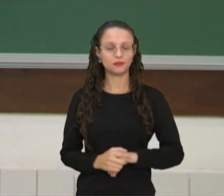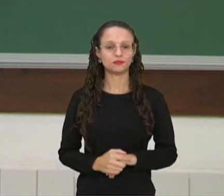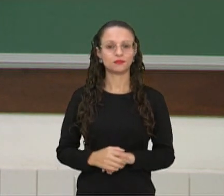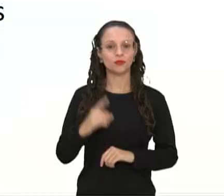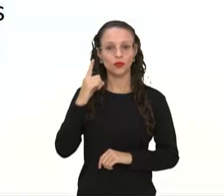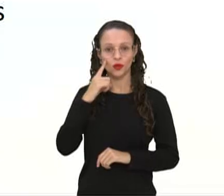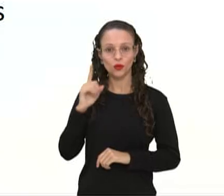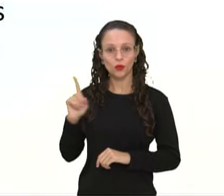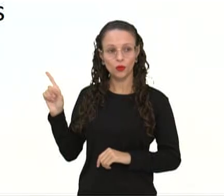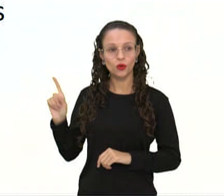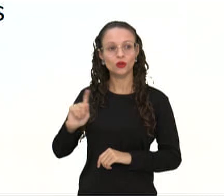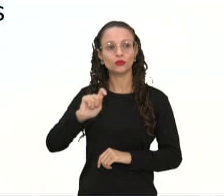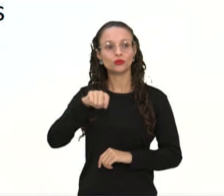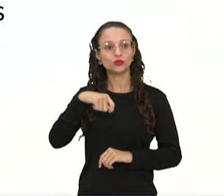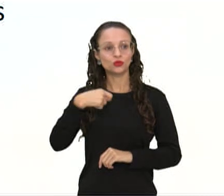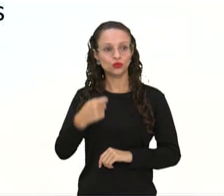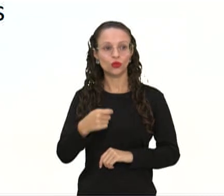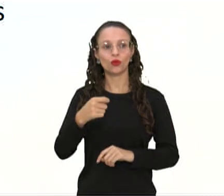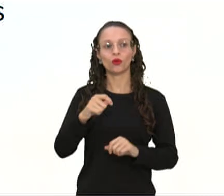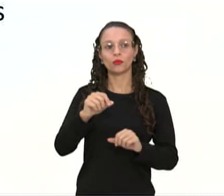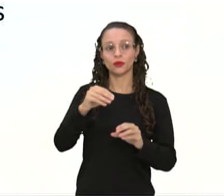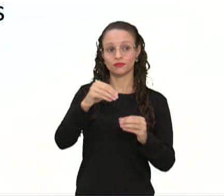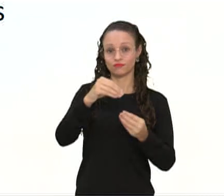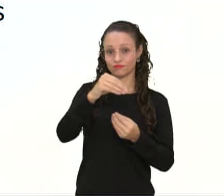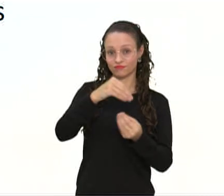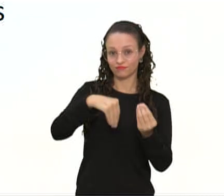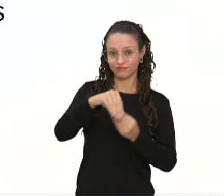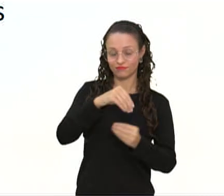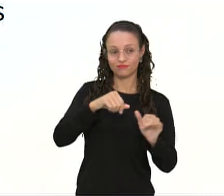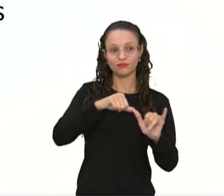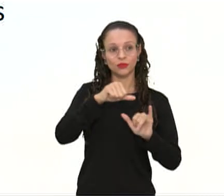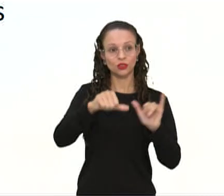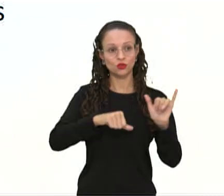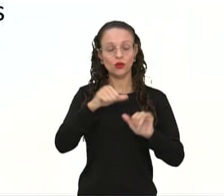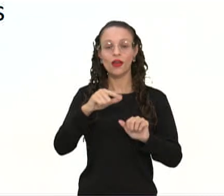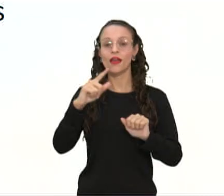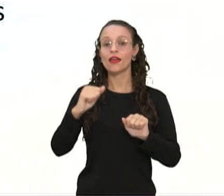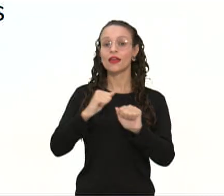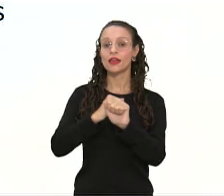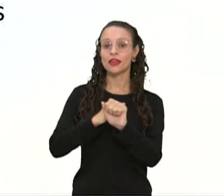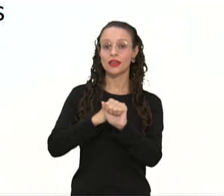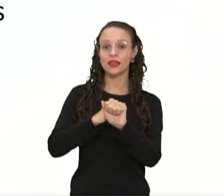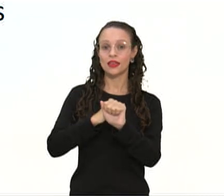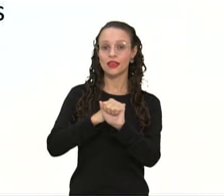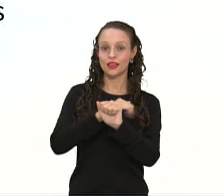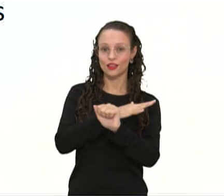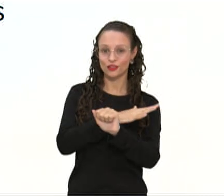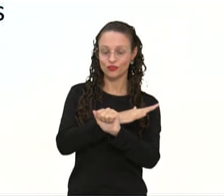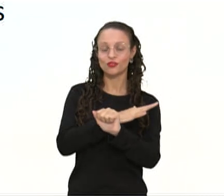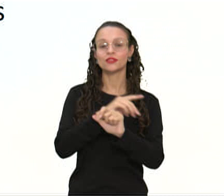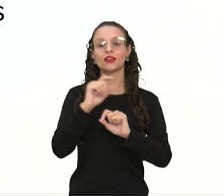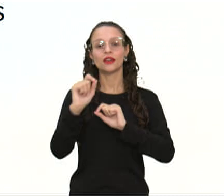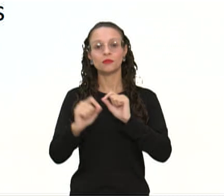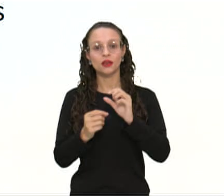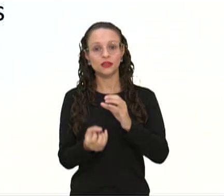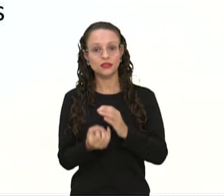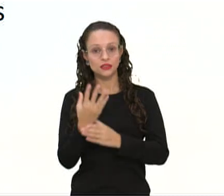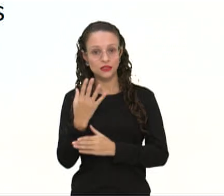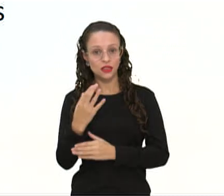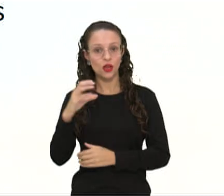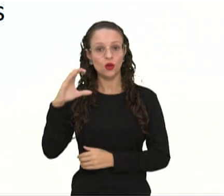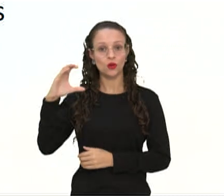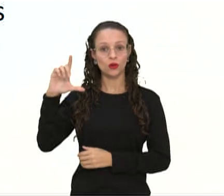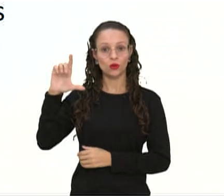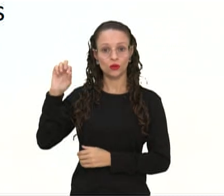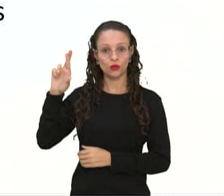descrita no texto, são feitas as seguintes afirmativas. Ela é exotérmica, o sal formado é o cloreto de sódio, o calor